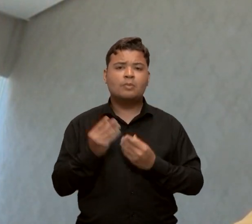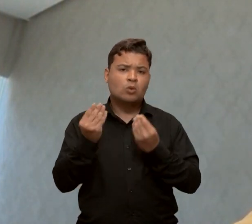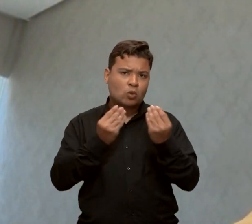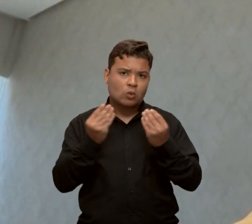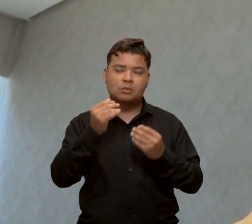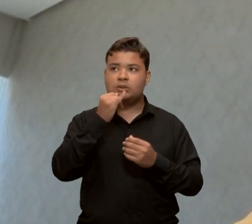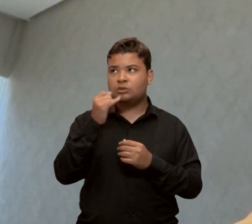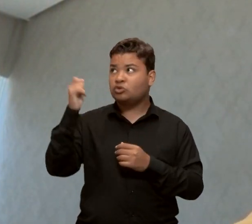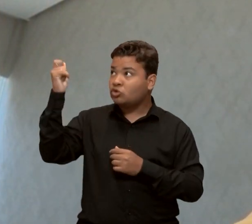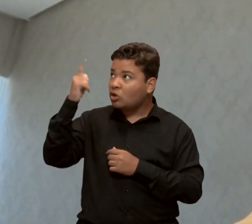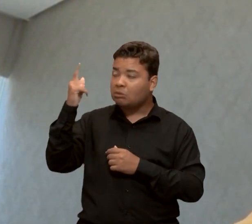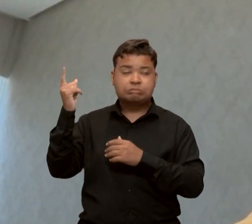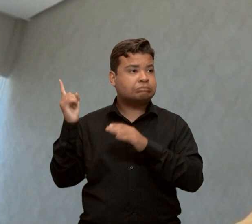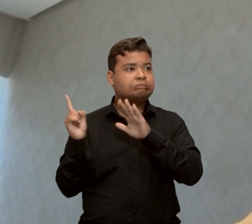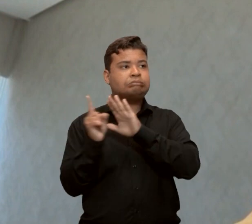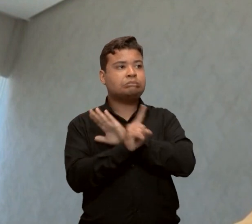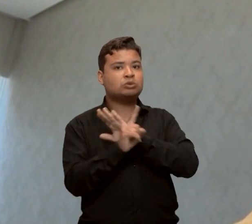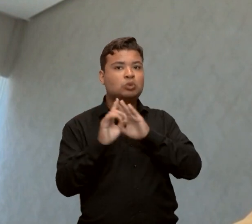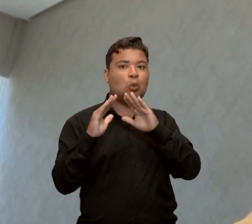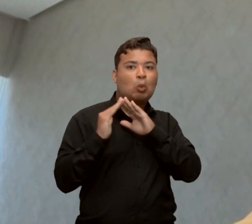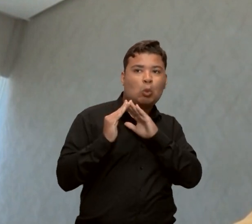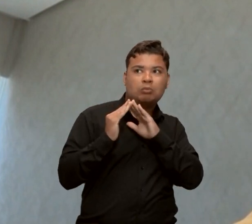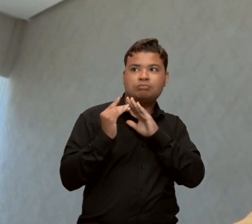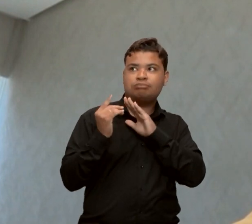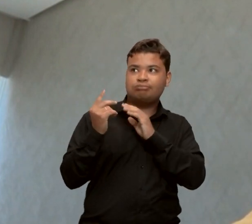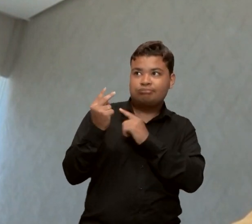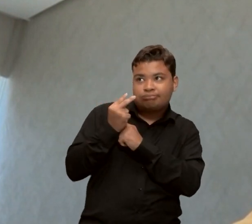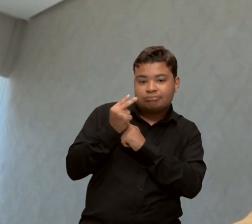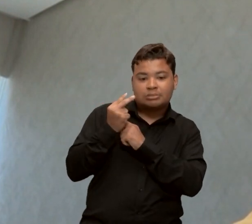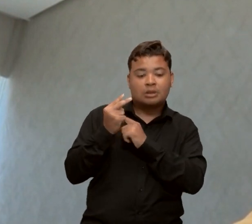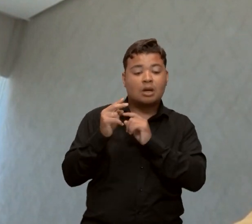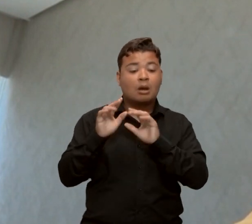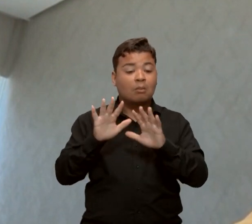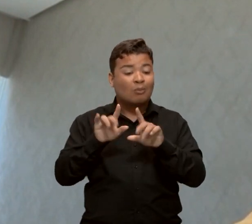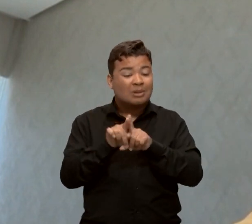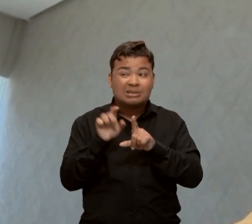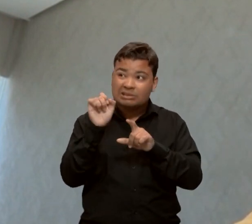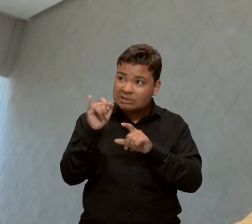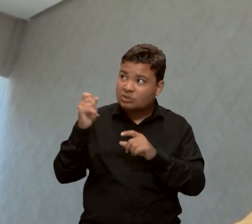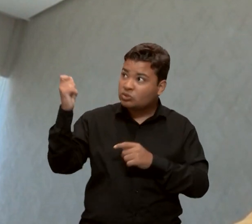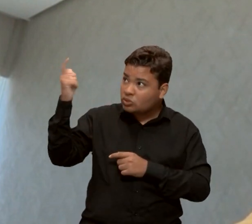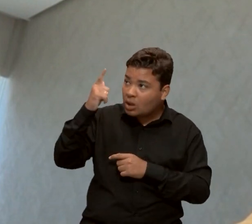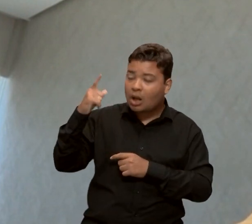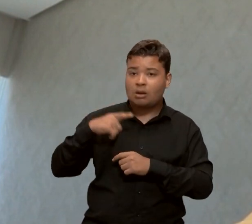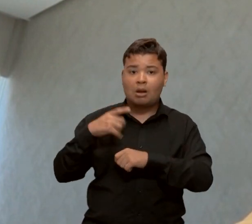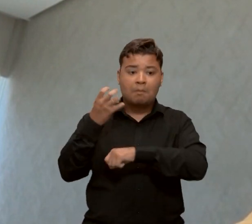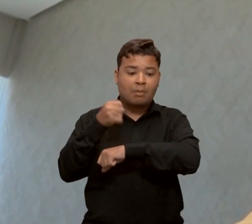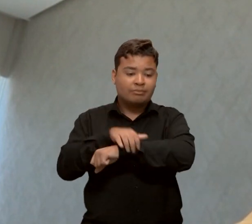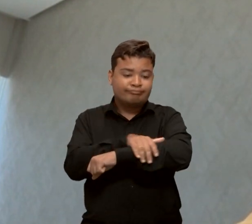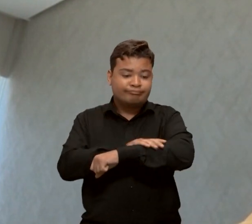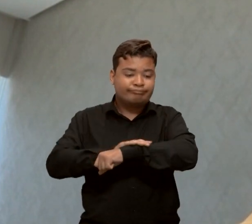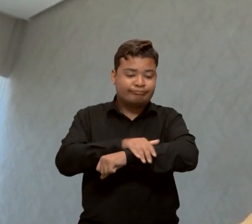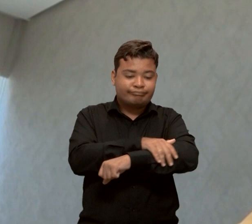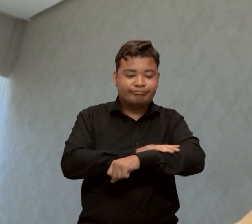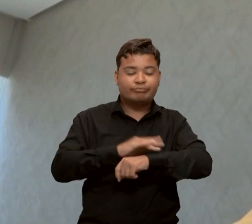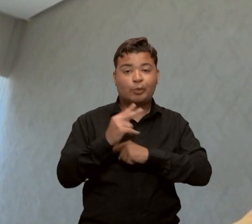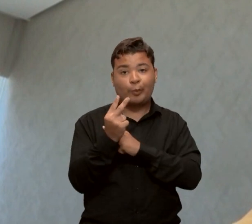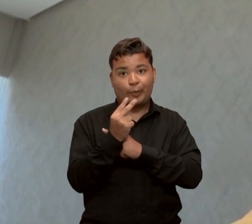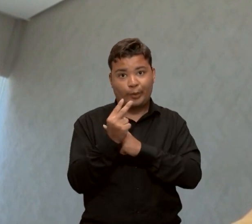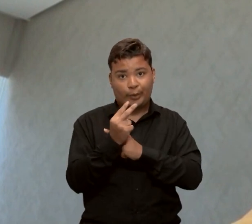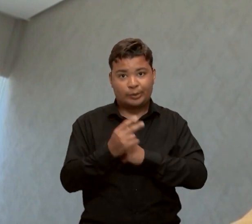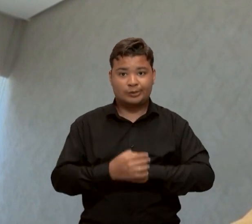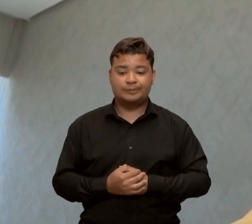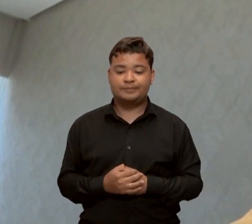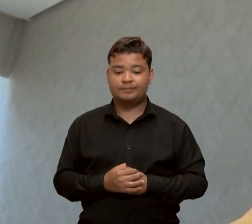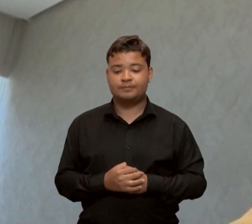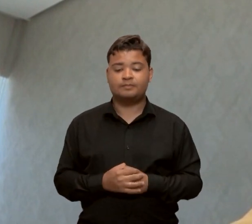solares, chapéus, enfim. Lógico que a gente tem que viver a nossa vida, obviamente, mas com a proteção solar. Além disso, tem um